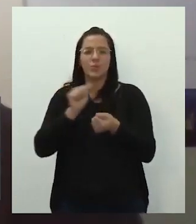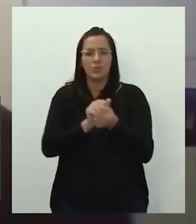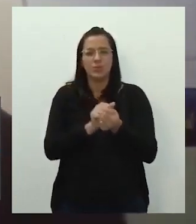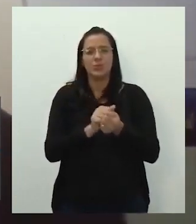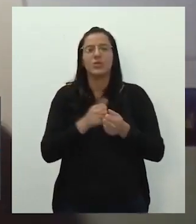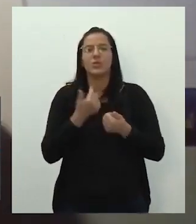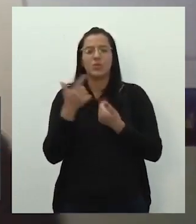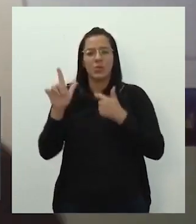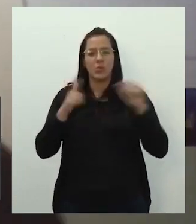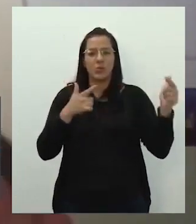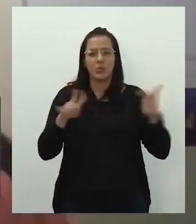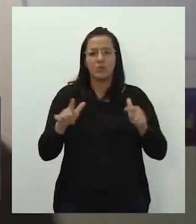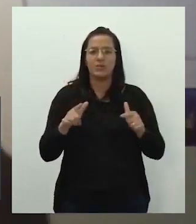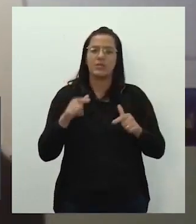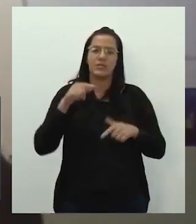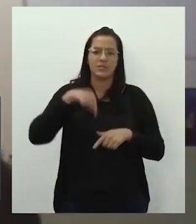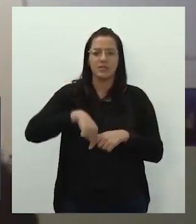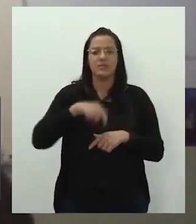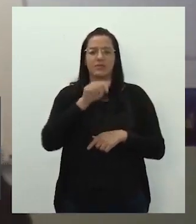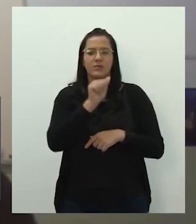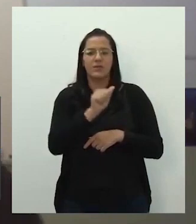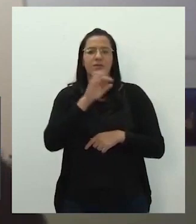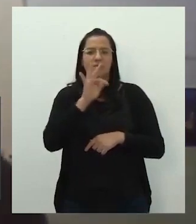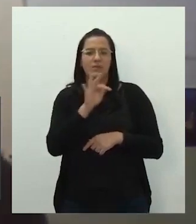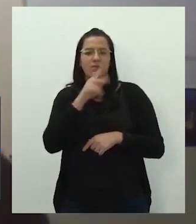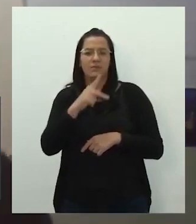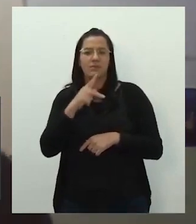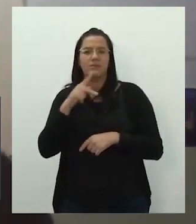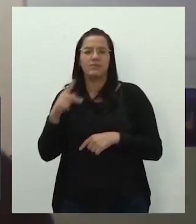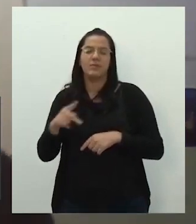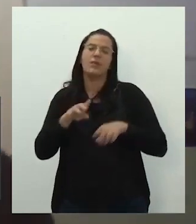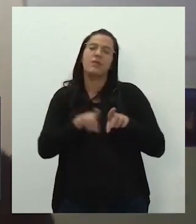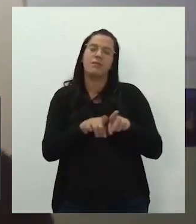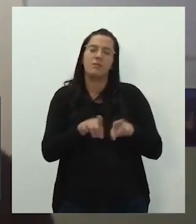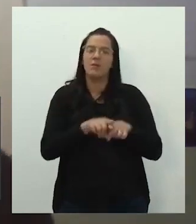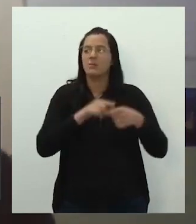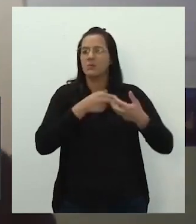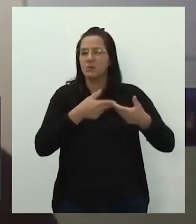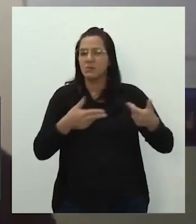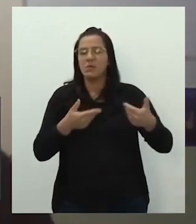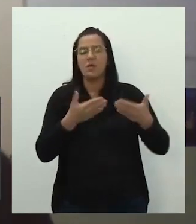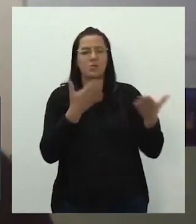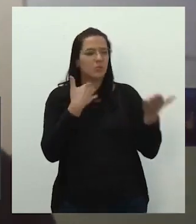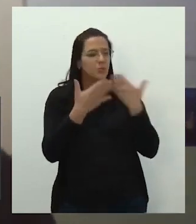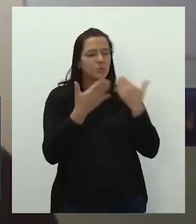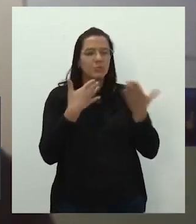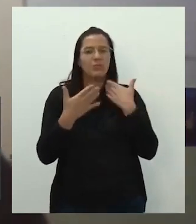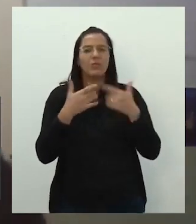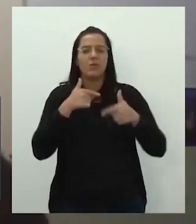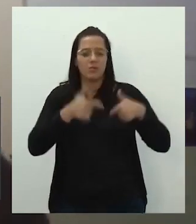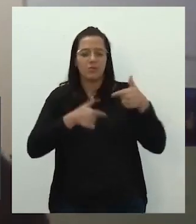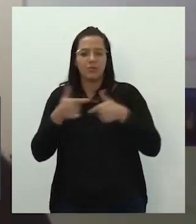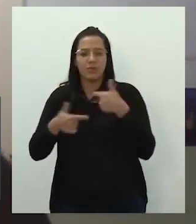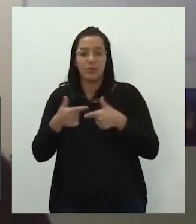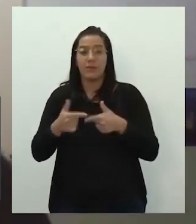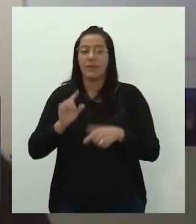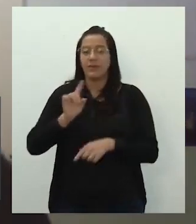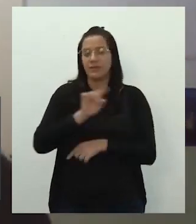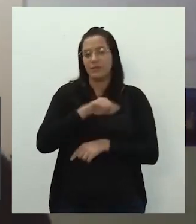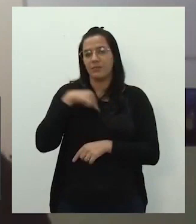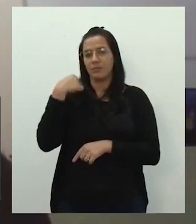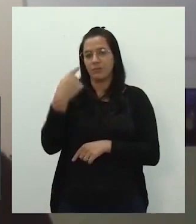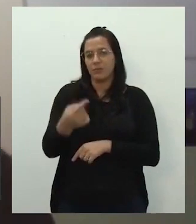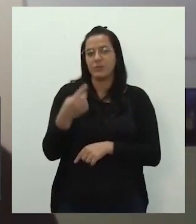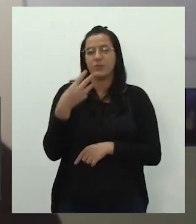oportunidades aqui no ATPC, mas se tivermos, a gente pode ir aí discutindo algumas possibilidades de trabalho. No terceiro